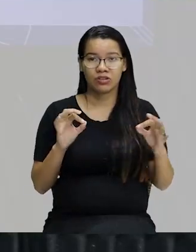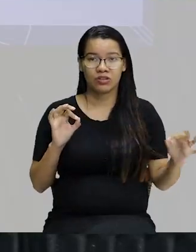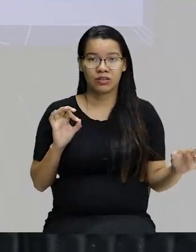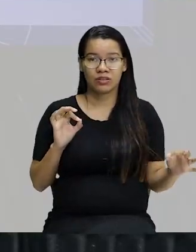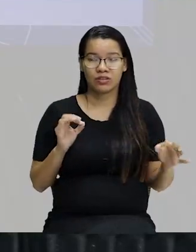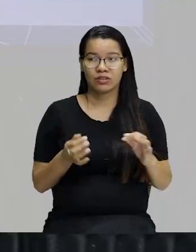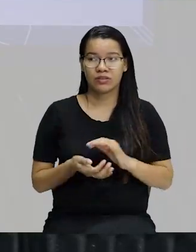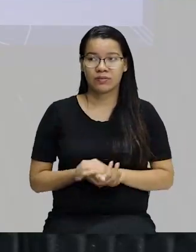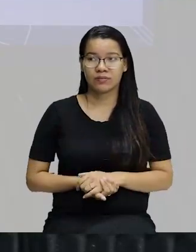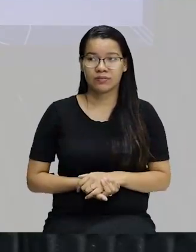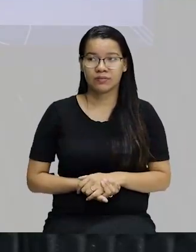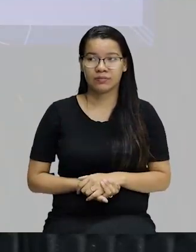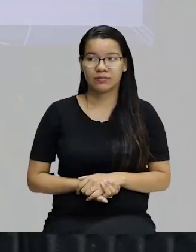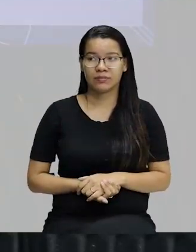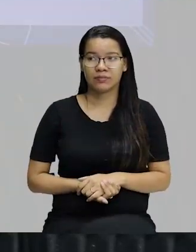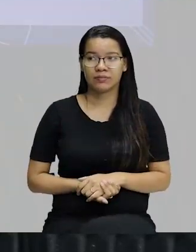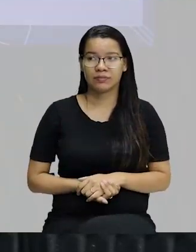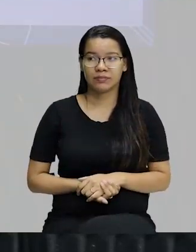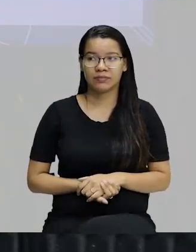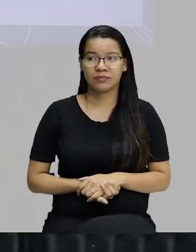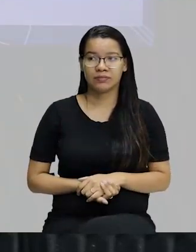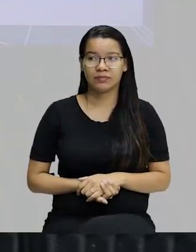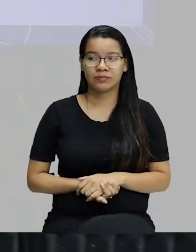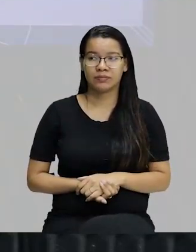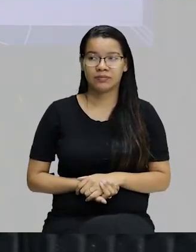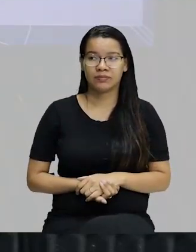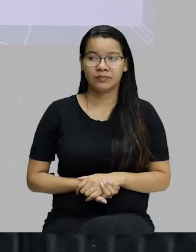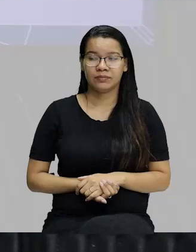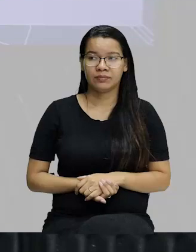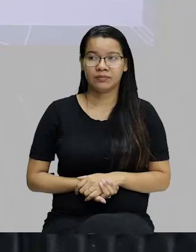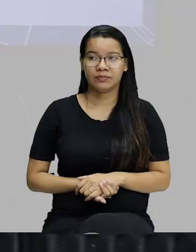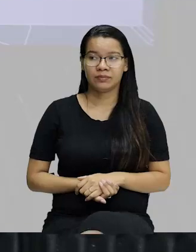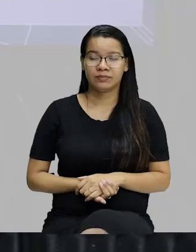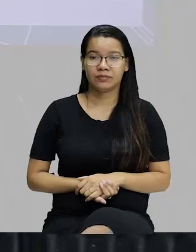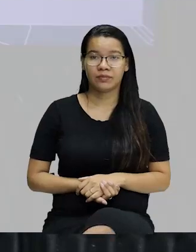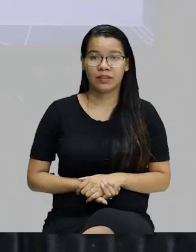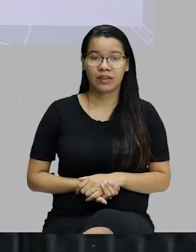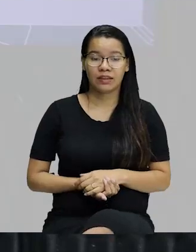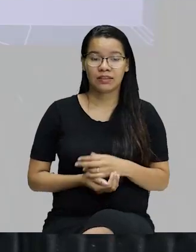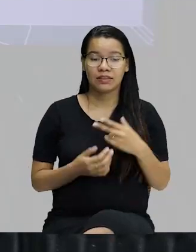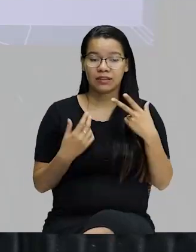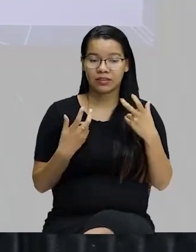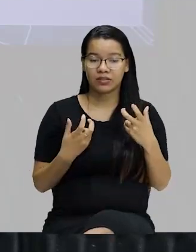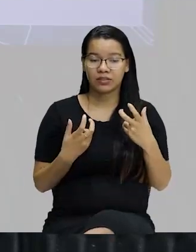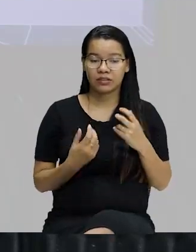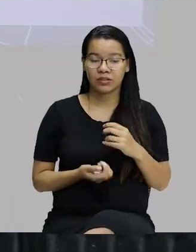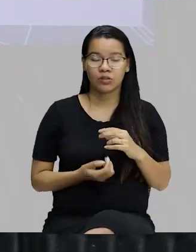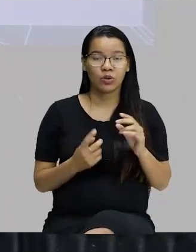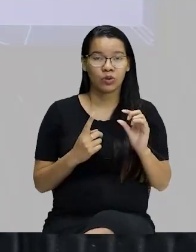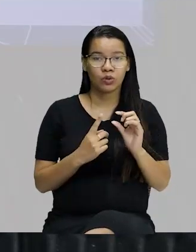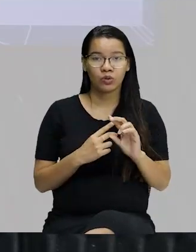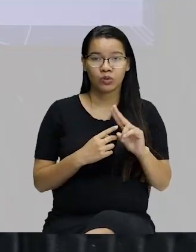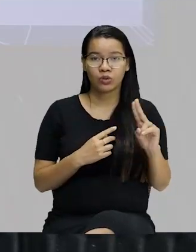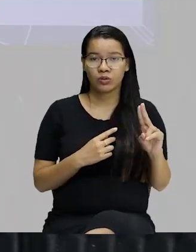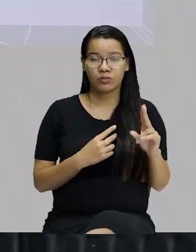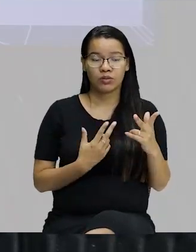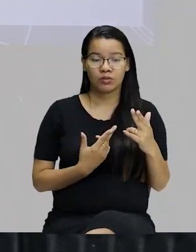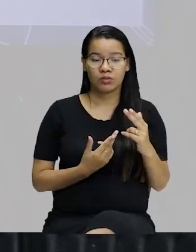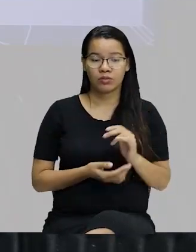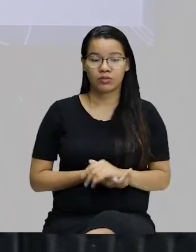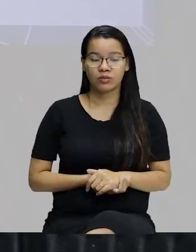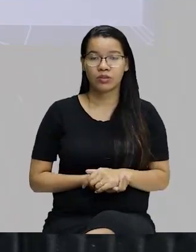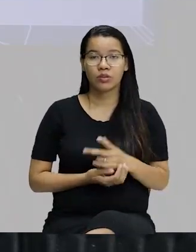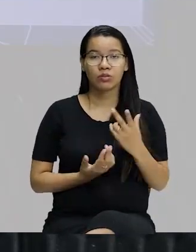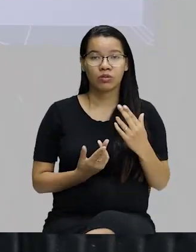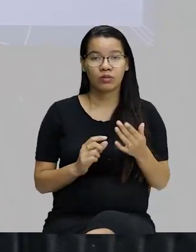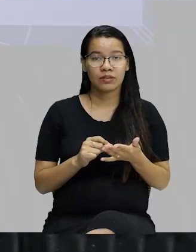mais distantes, tá? Que tem uma diferença um pouco maior. As idênticas, como o próprio nome diz, são palavras iguais. Do